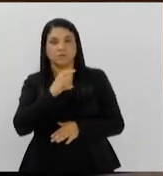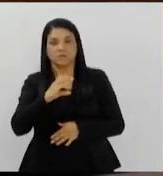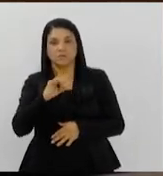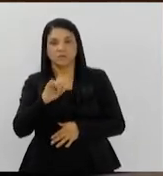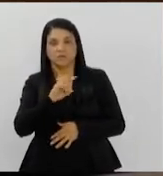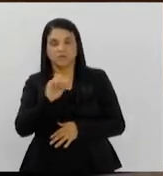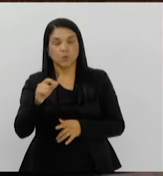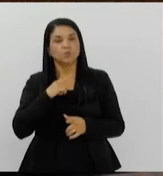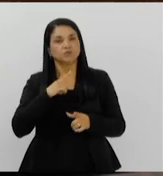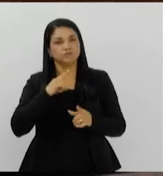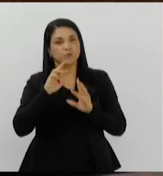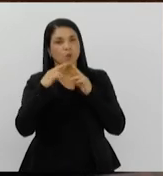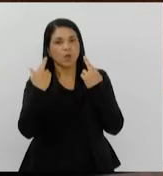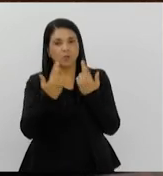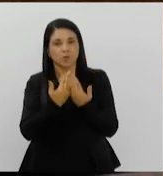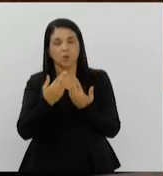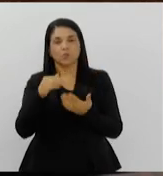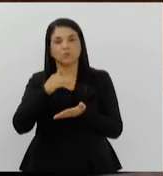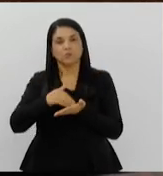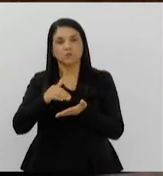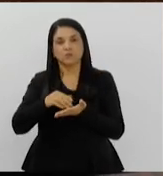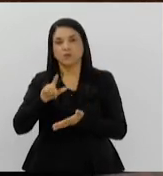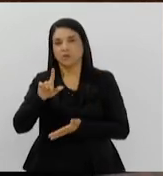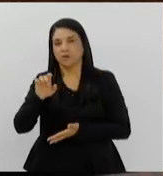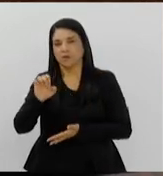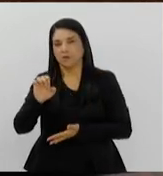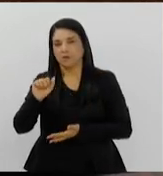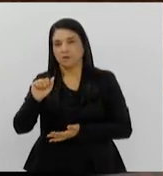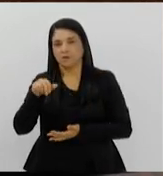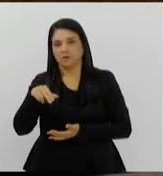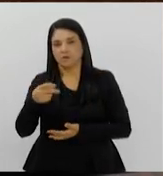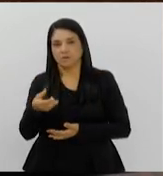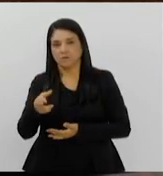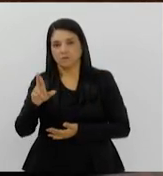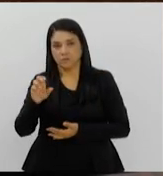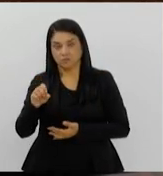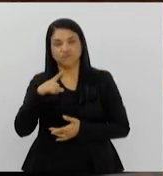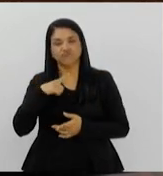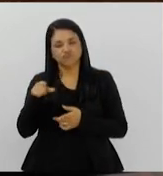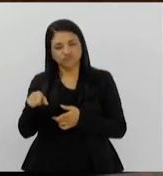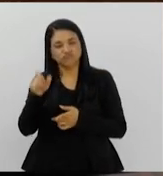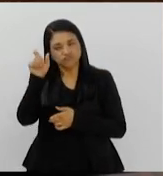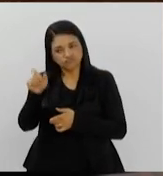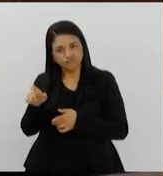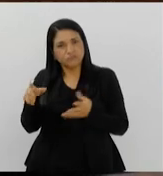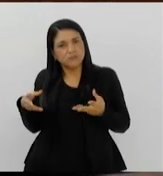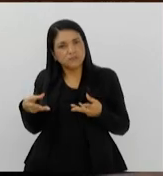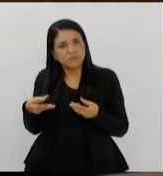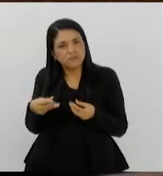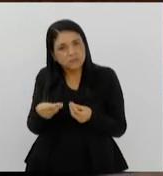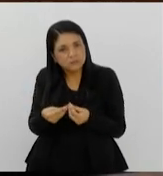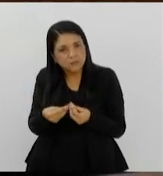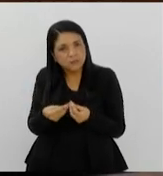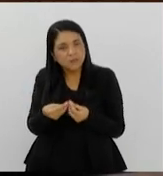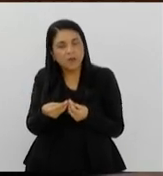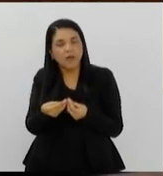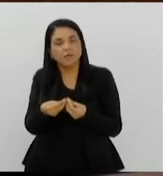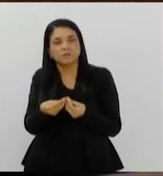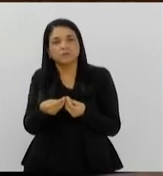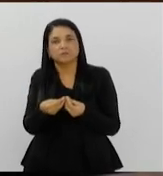então secretário Leandro, e havia por parte dele uma sensibilidade,